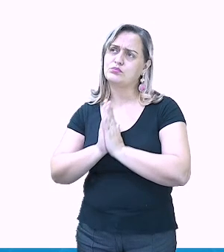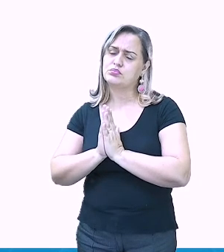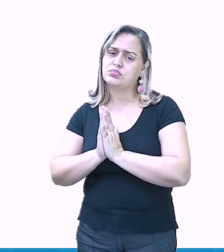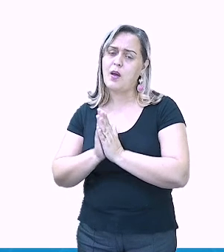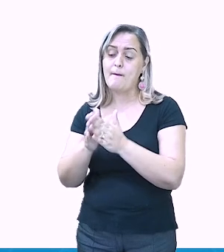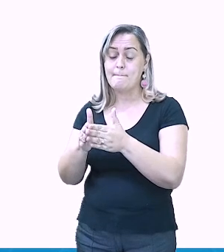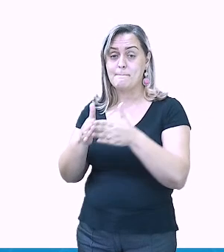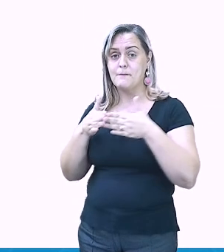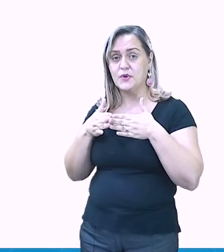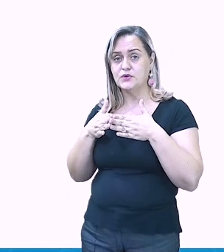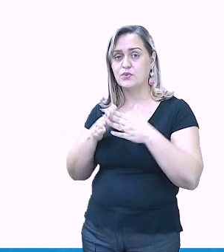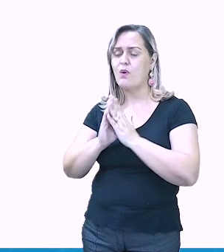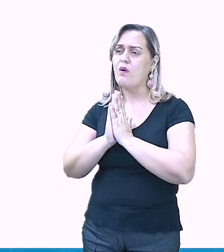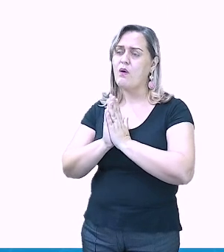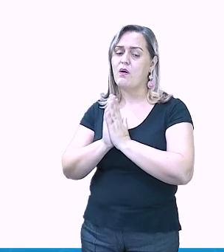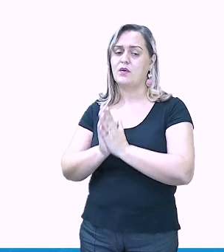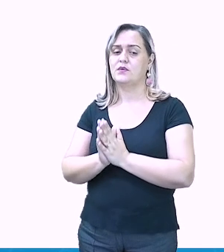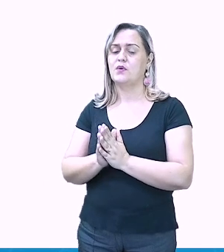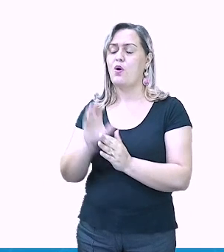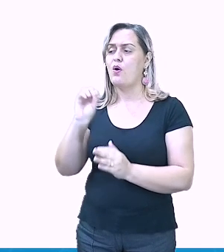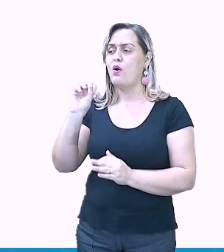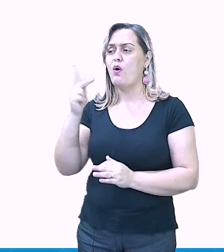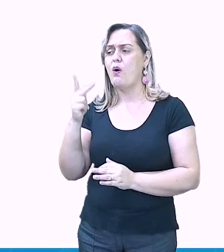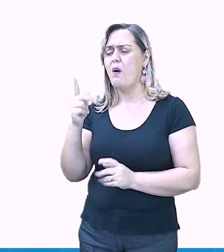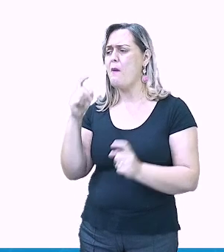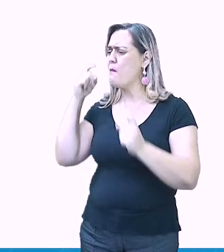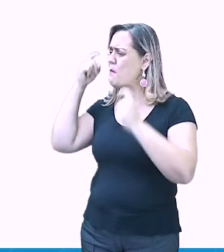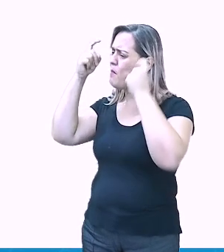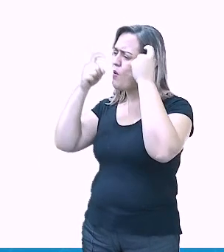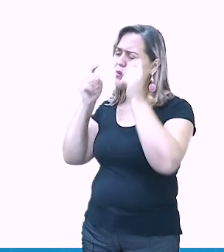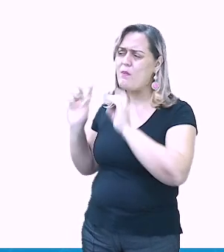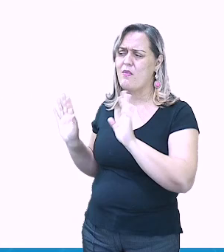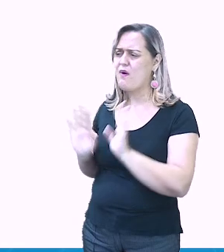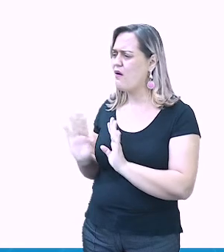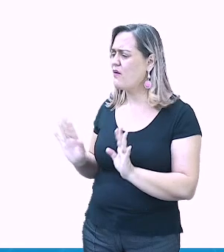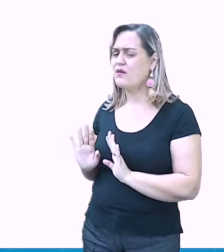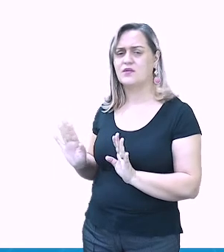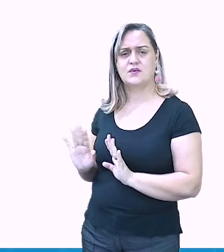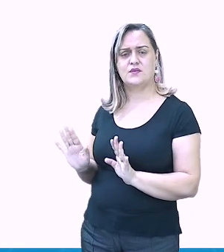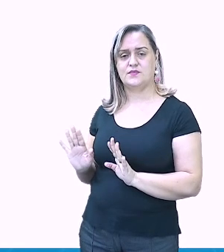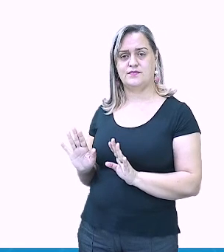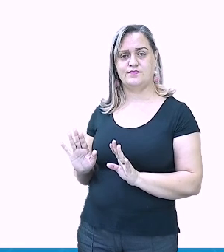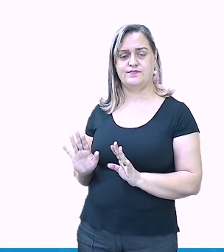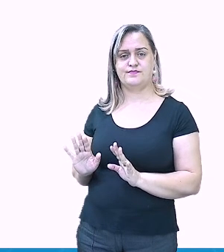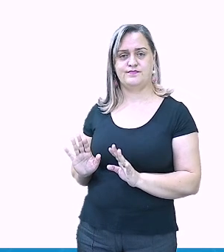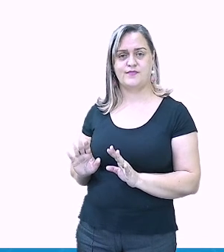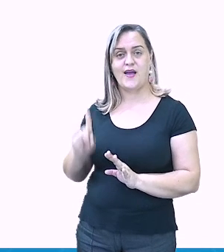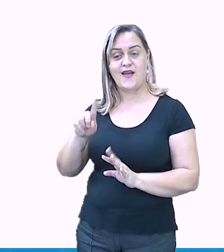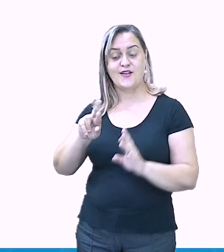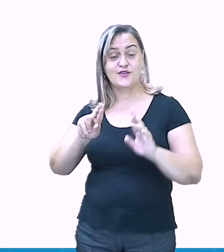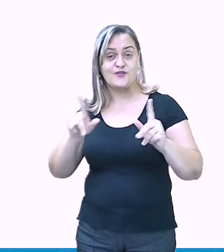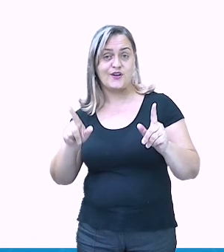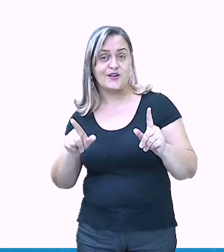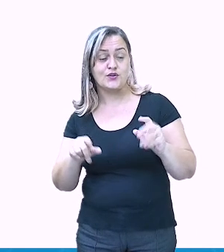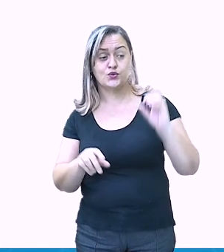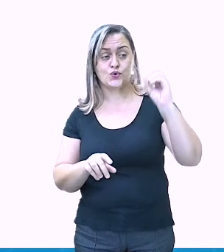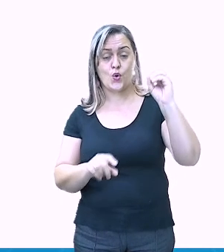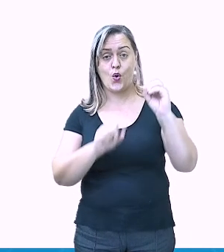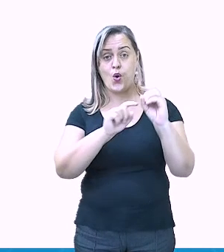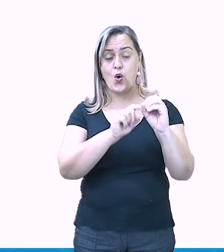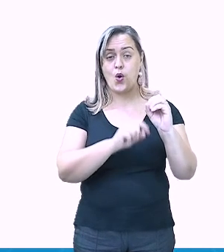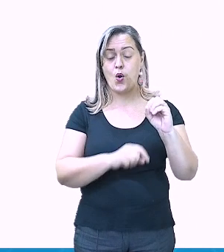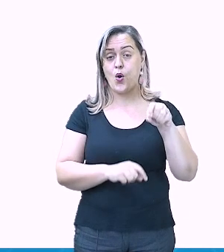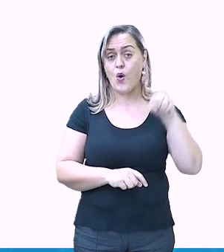preocupe. Então esse O com o H já teve uma diferença do primeiro que nós